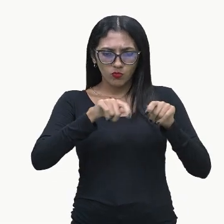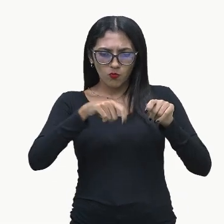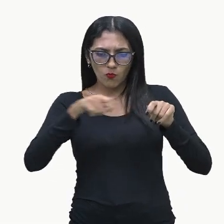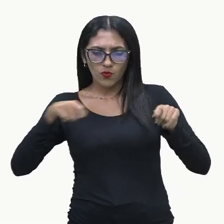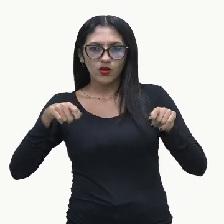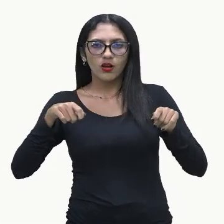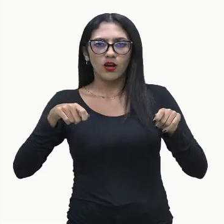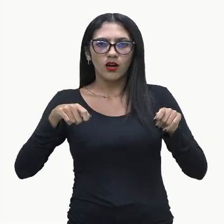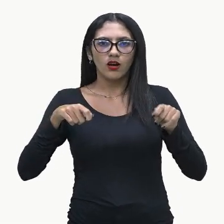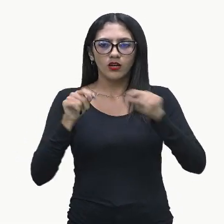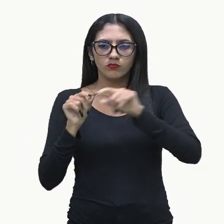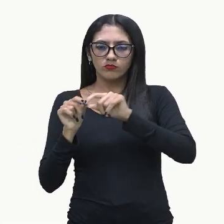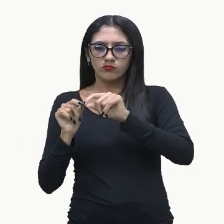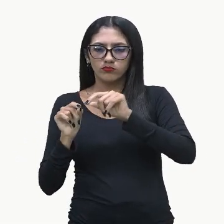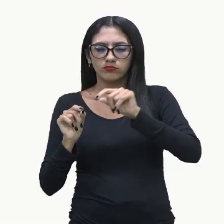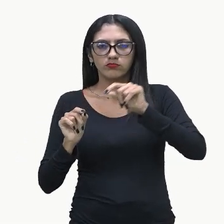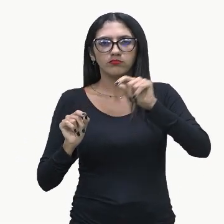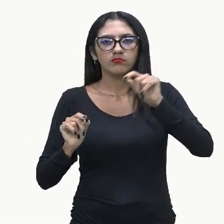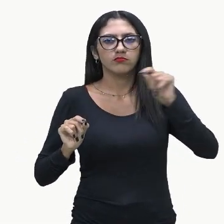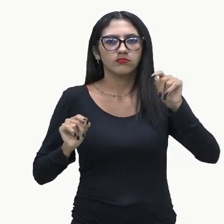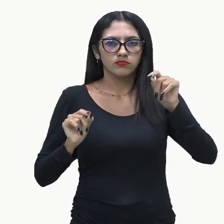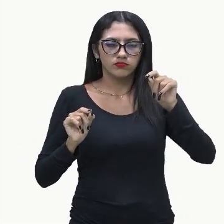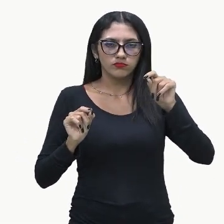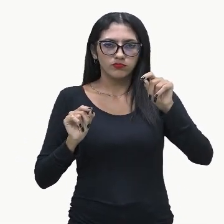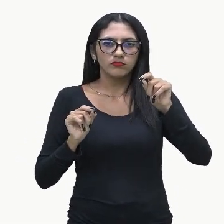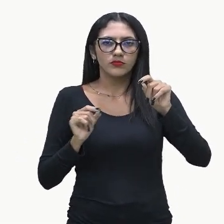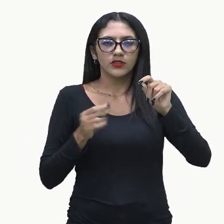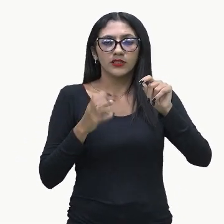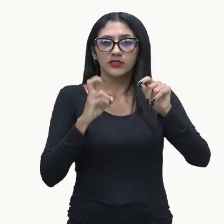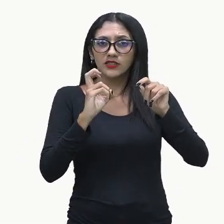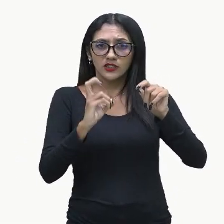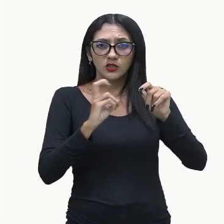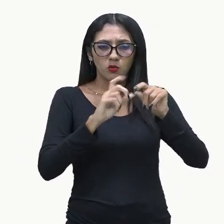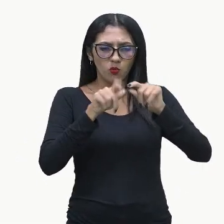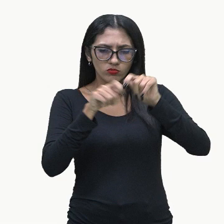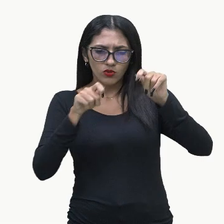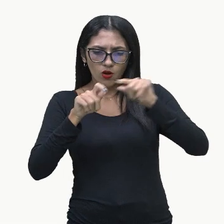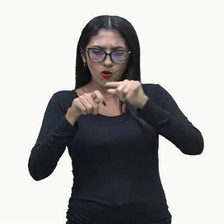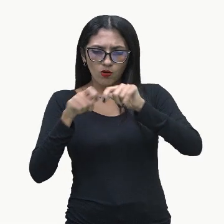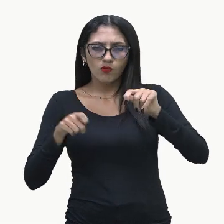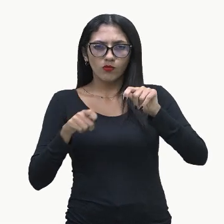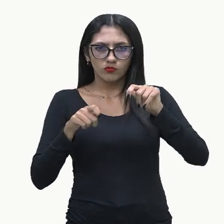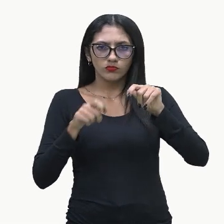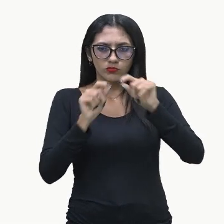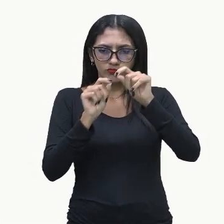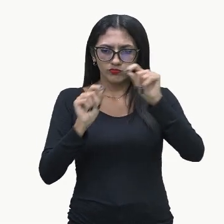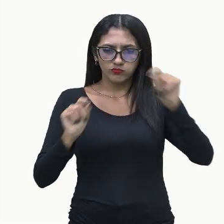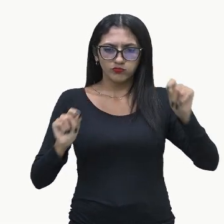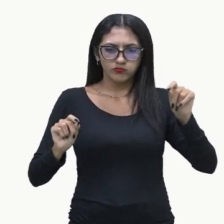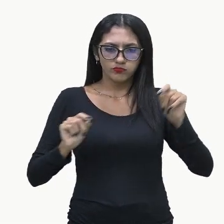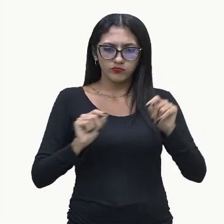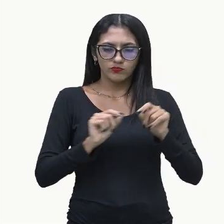e o outro lado em 5 partes.